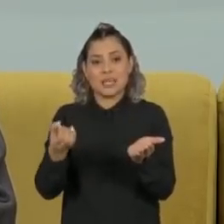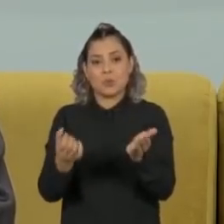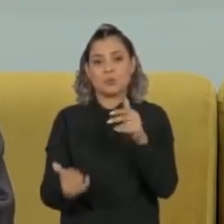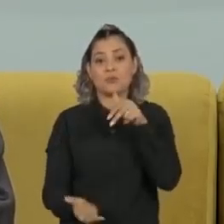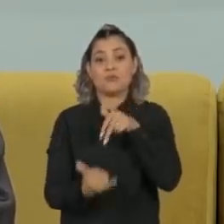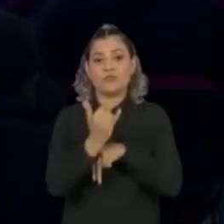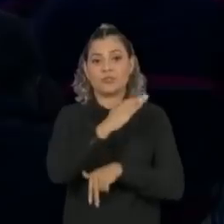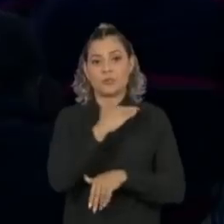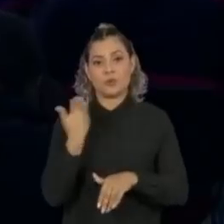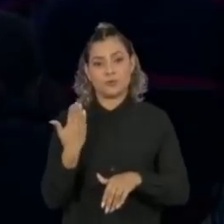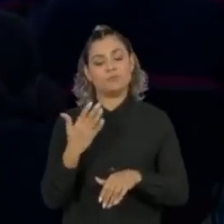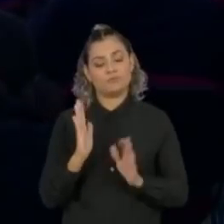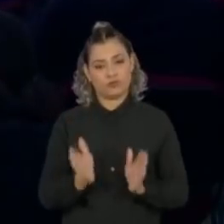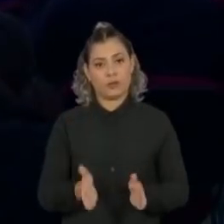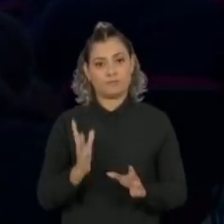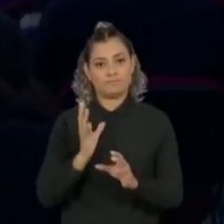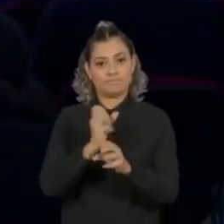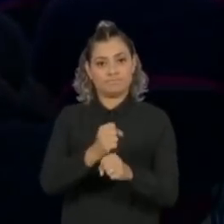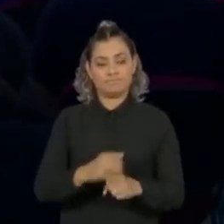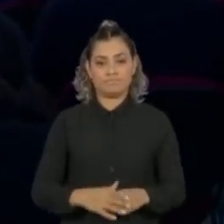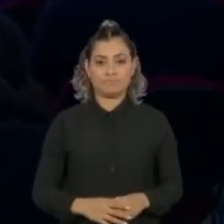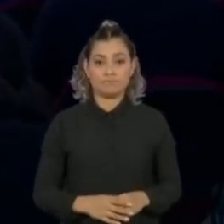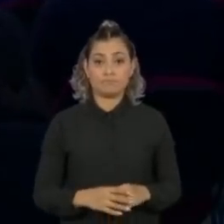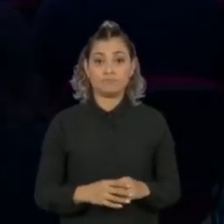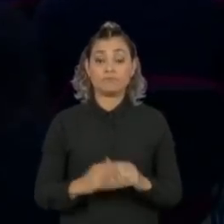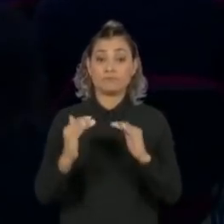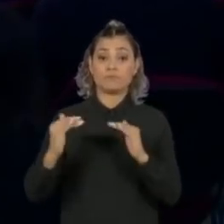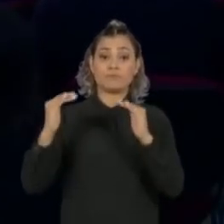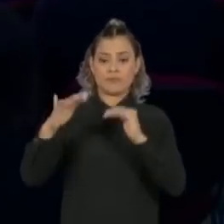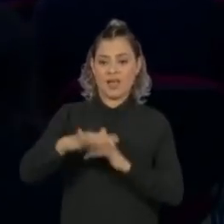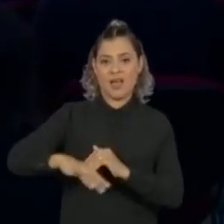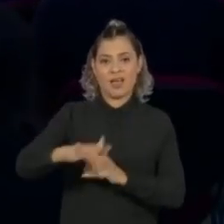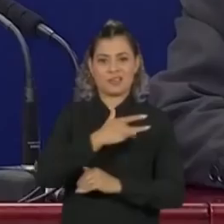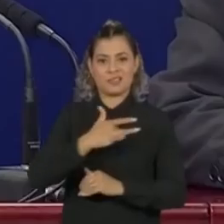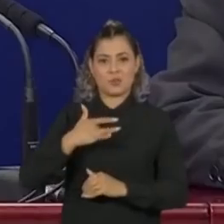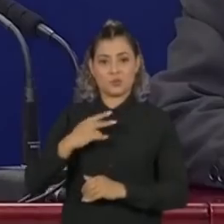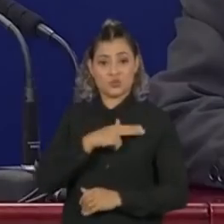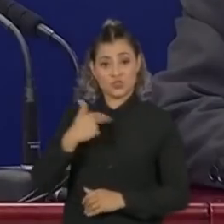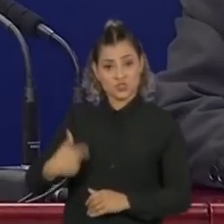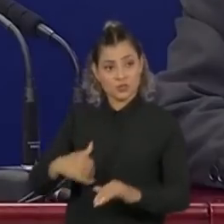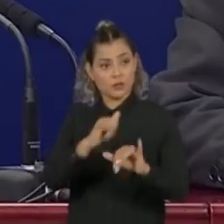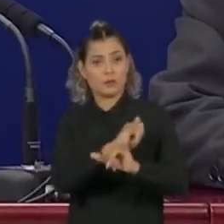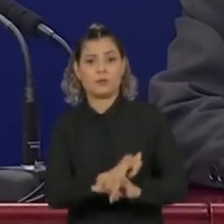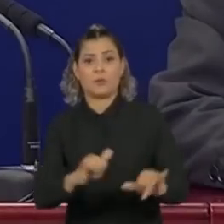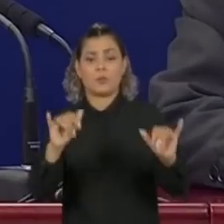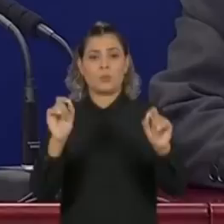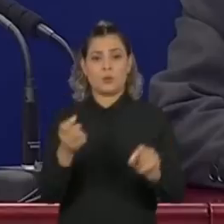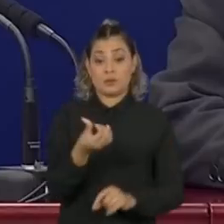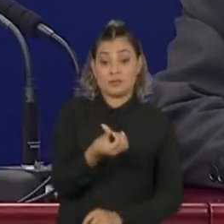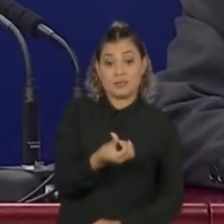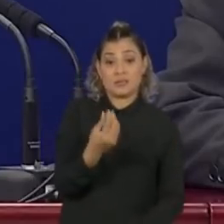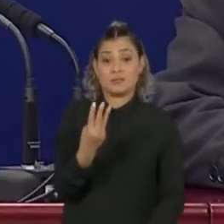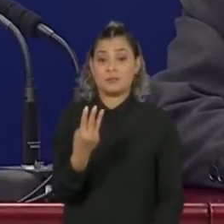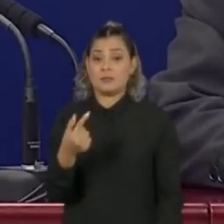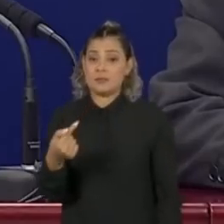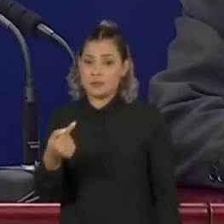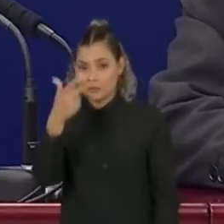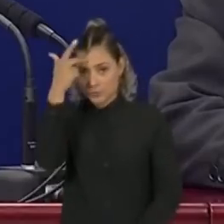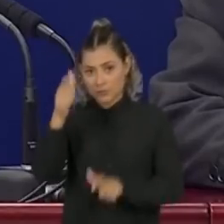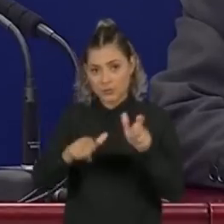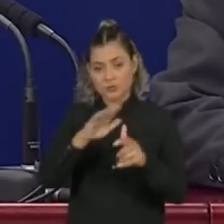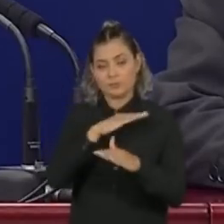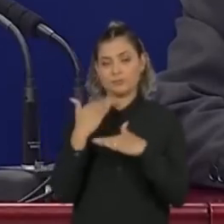vítimas fatais. As autoridades de saúde da China anunciaram que 637